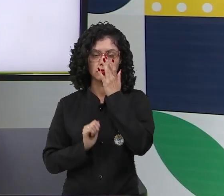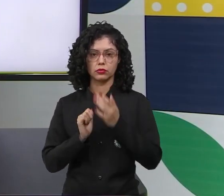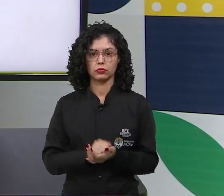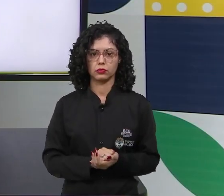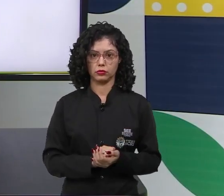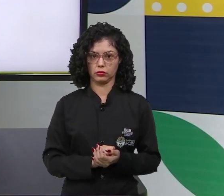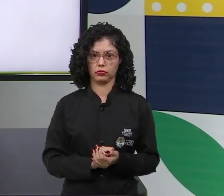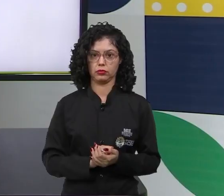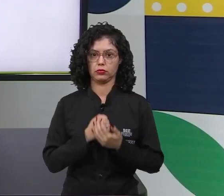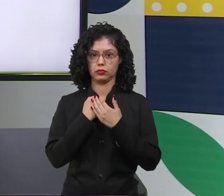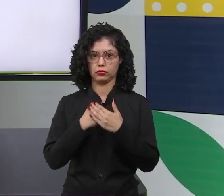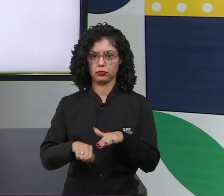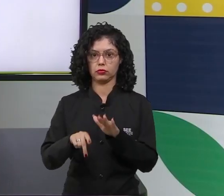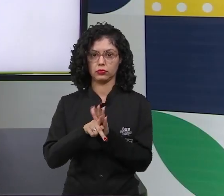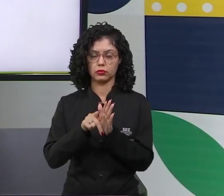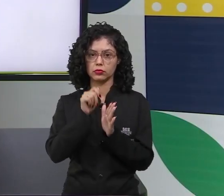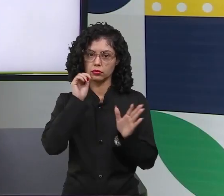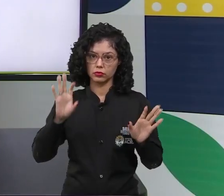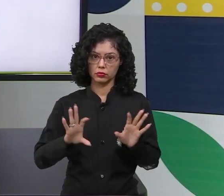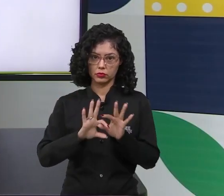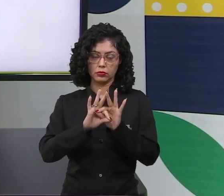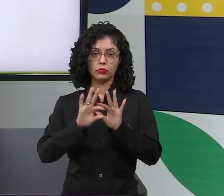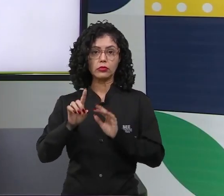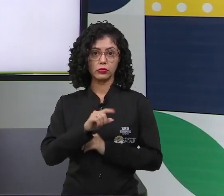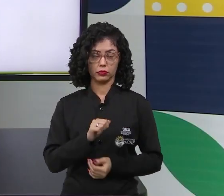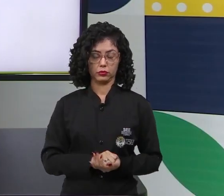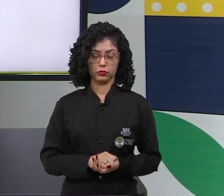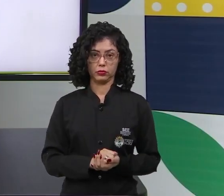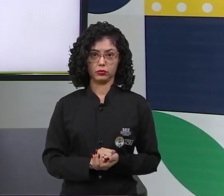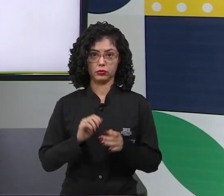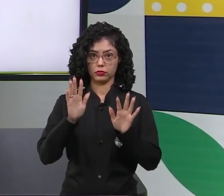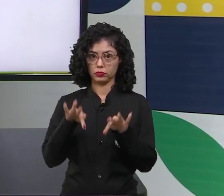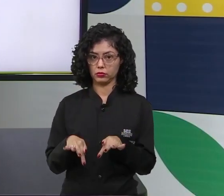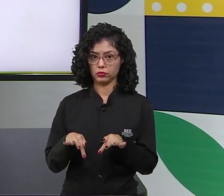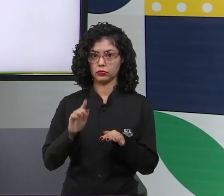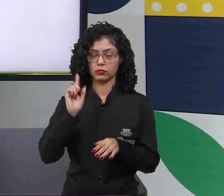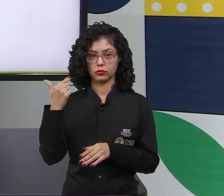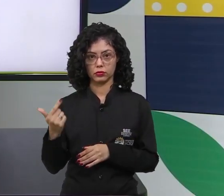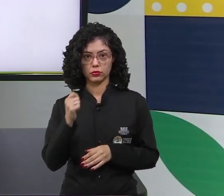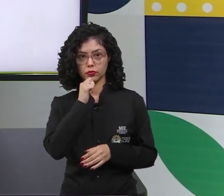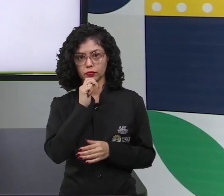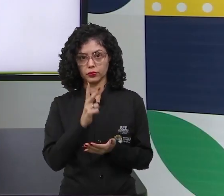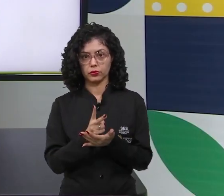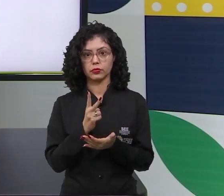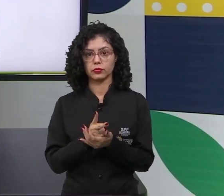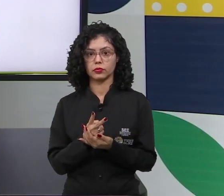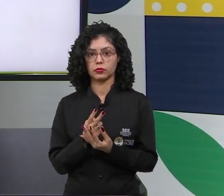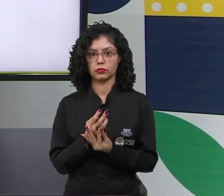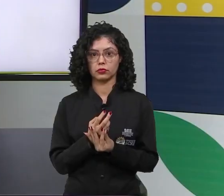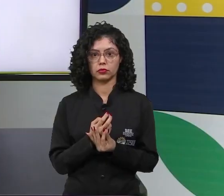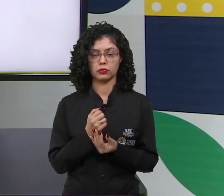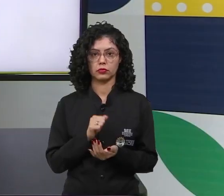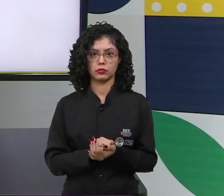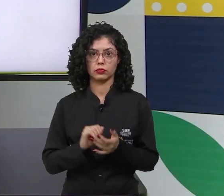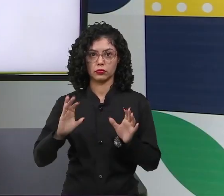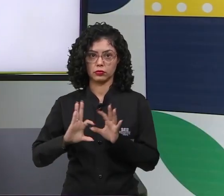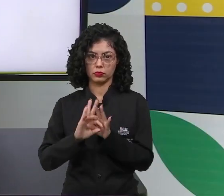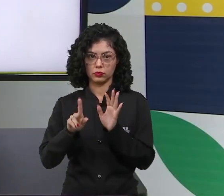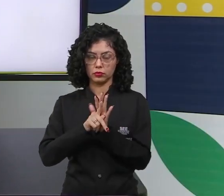racismo que está entranhado na sociedade. Vez ou outra, final de semana ou outro, a gente vê, né, nas grandes ligas